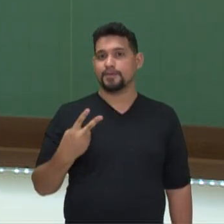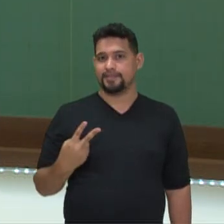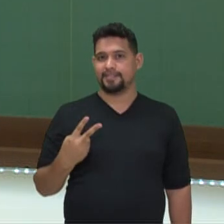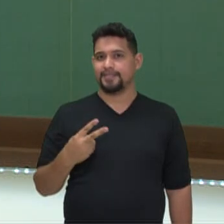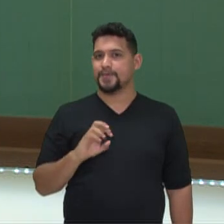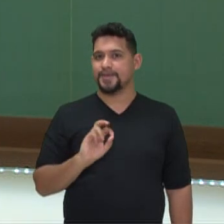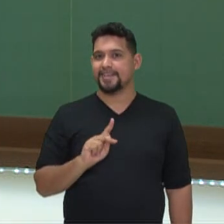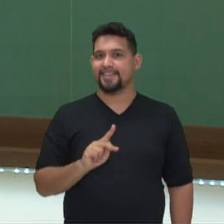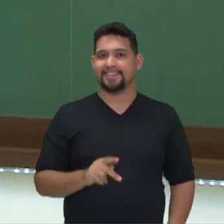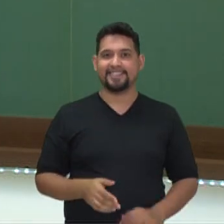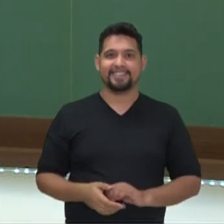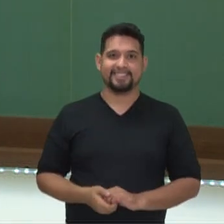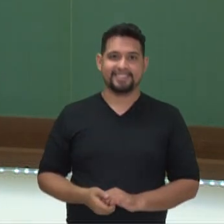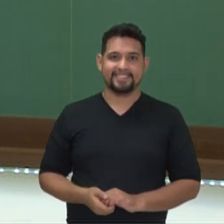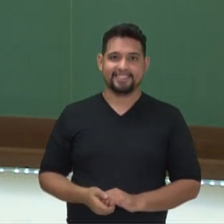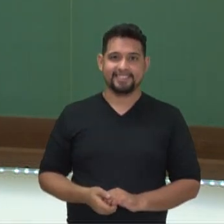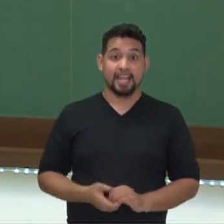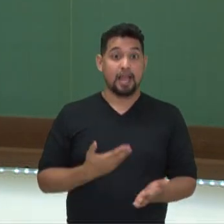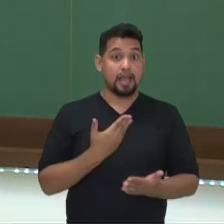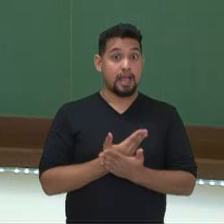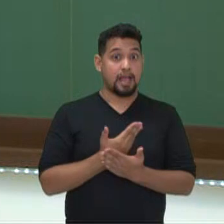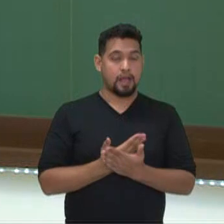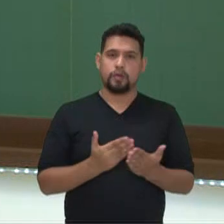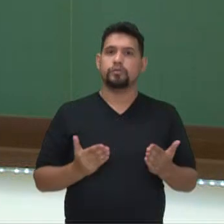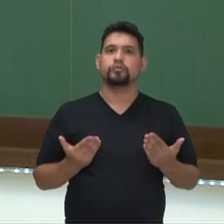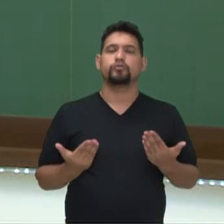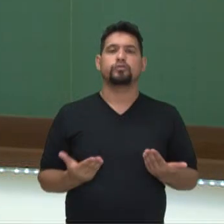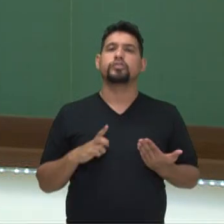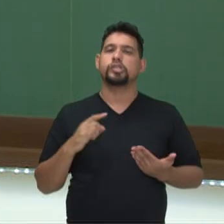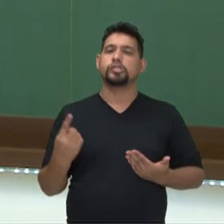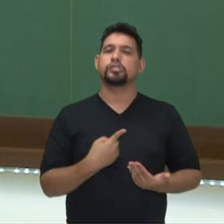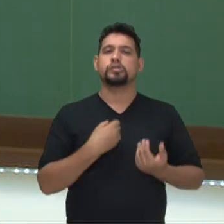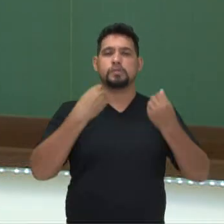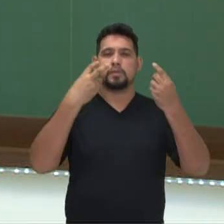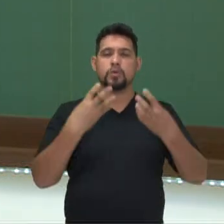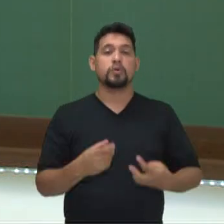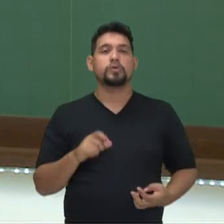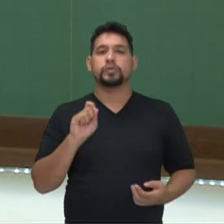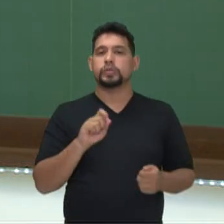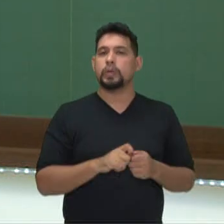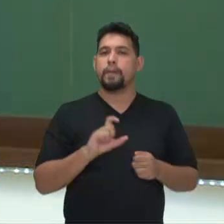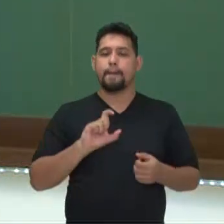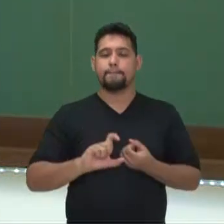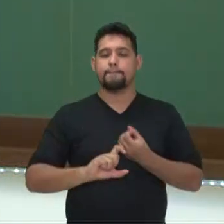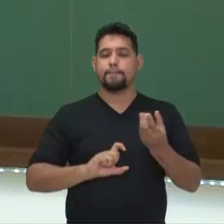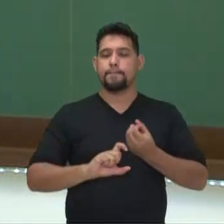252, ok? Bom, na aula de hoje, nós falamos sobre as propriedades